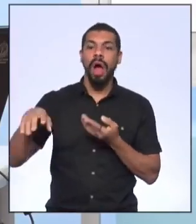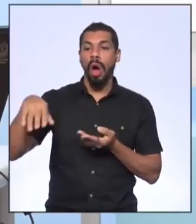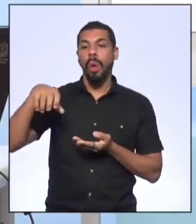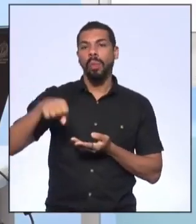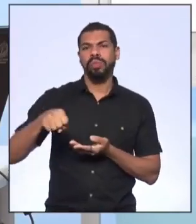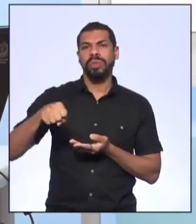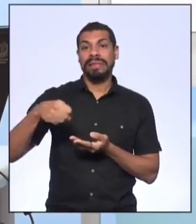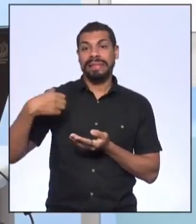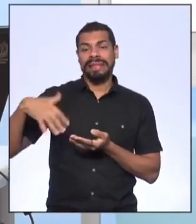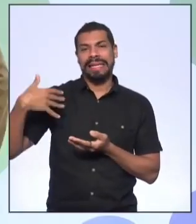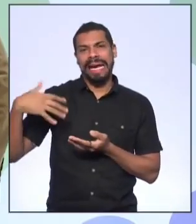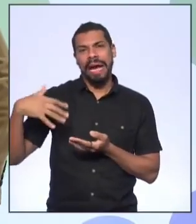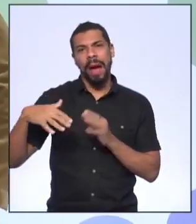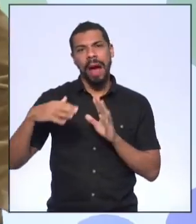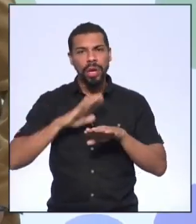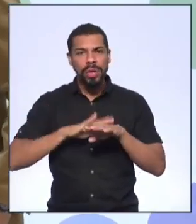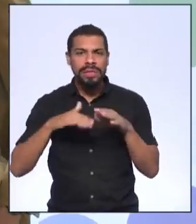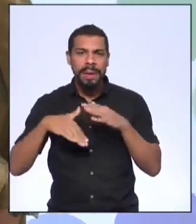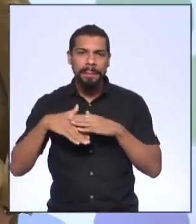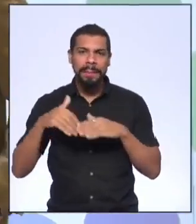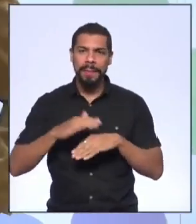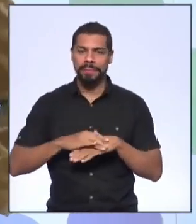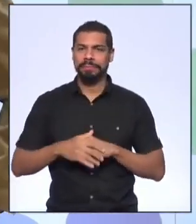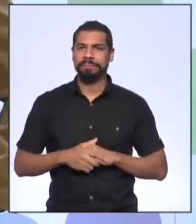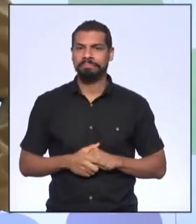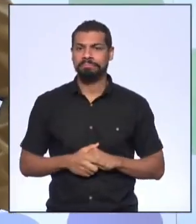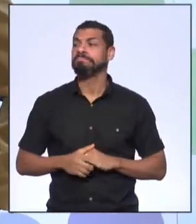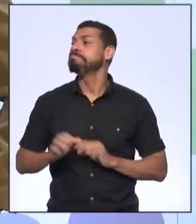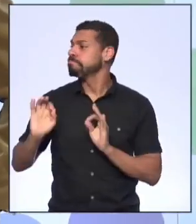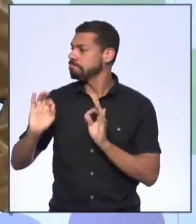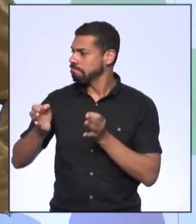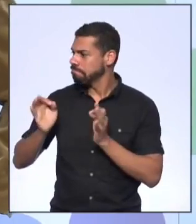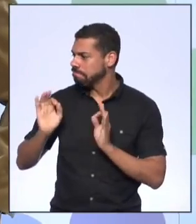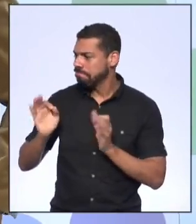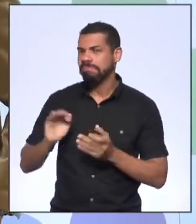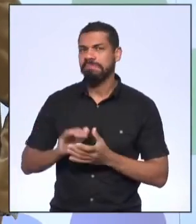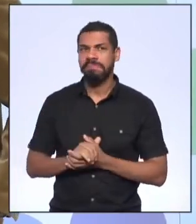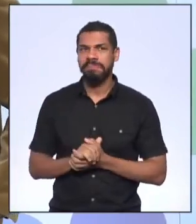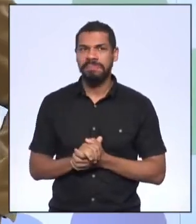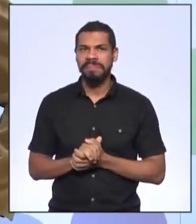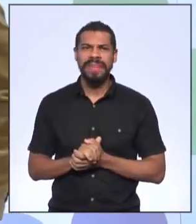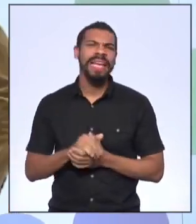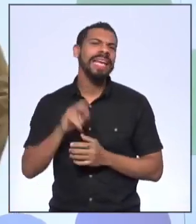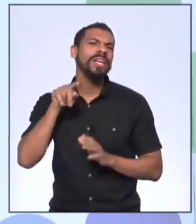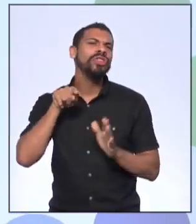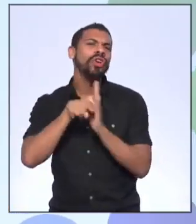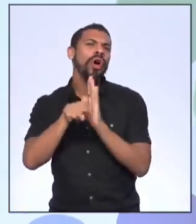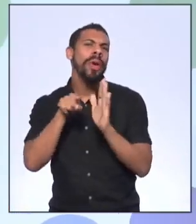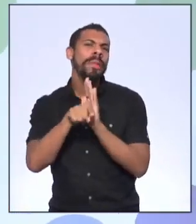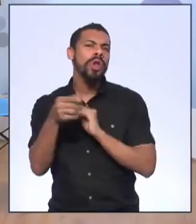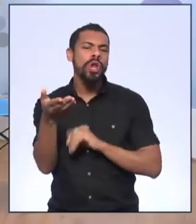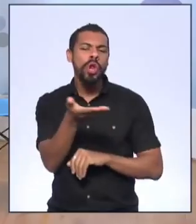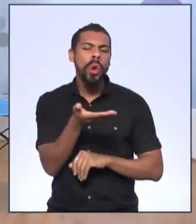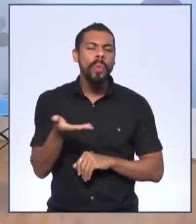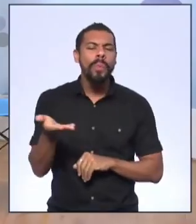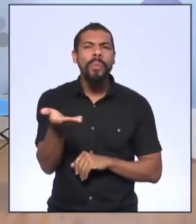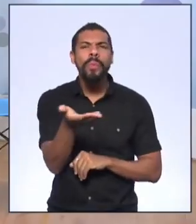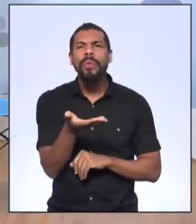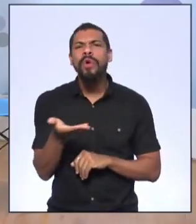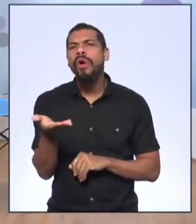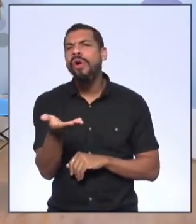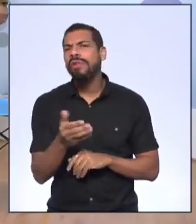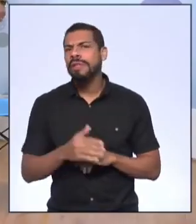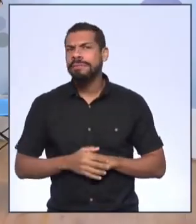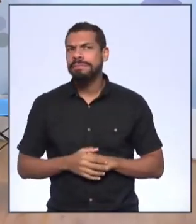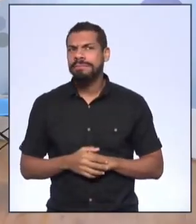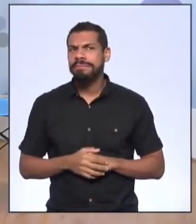queimar a mão da gente. Isso, pessoal. Alguém comentou um pouquinho do prato de micro-ondas? Não, deixa eu procurar aqui se